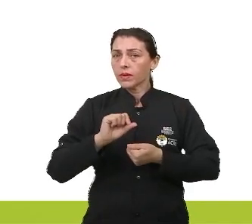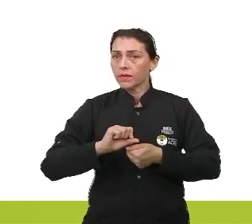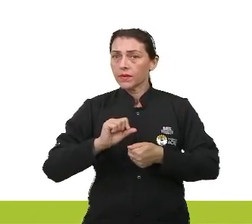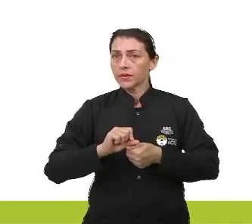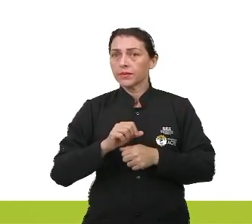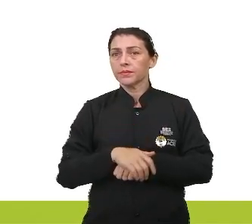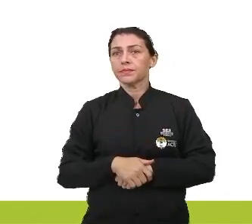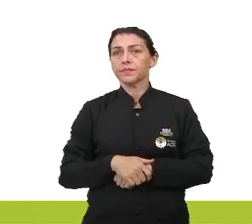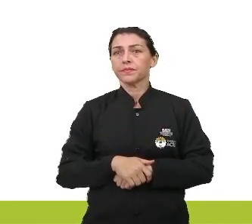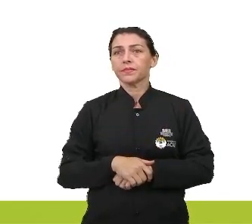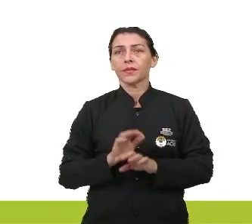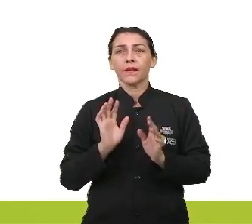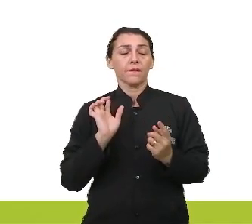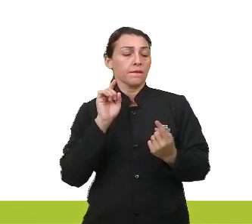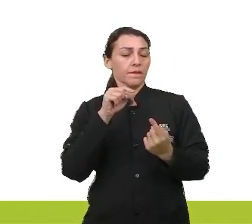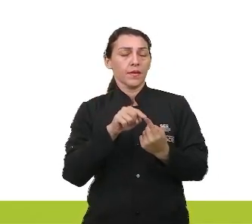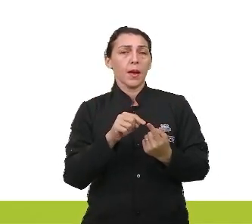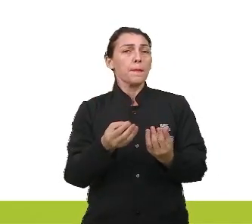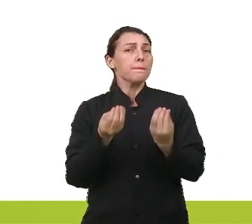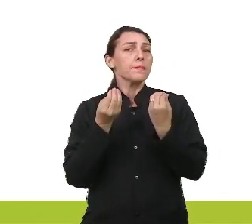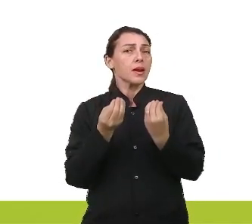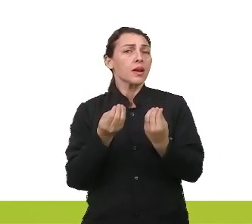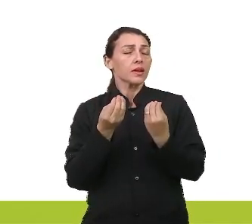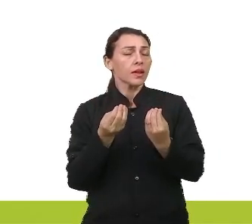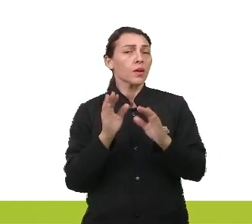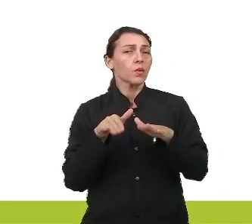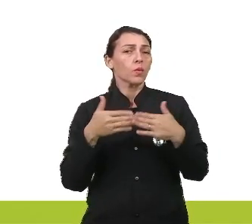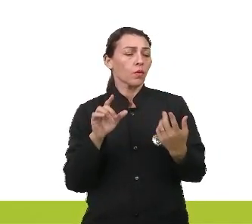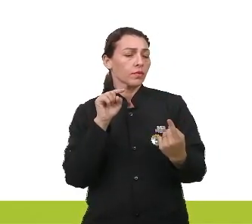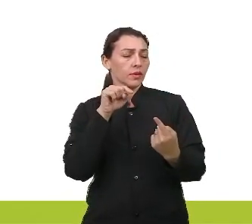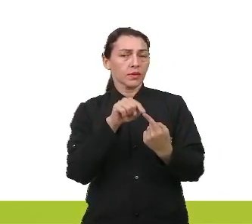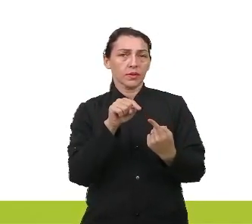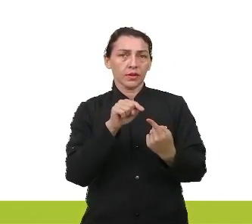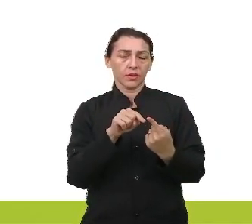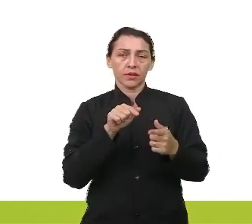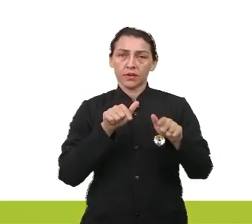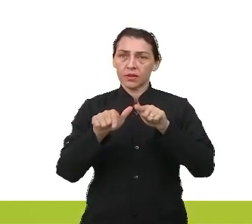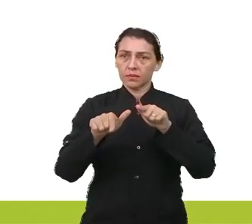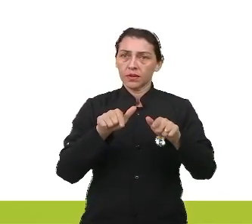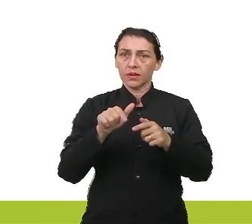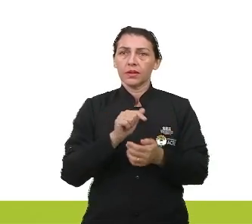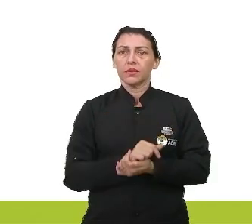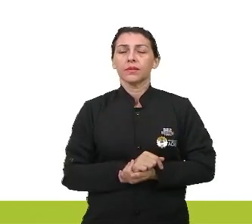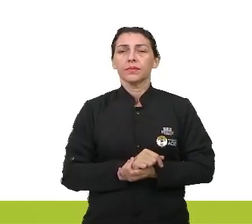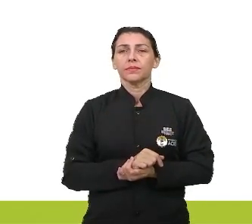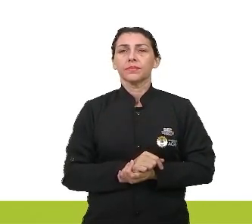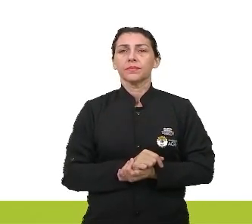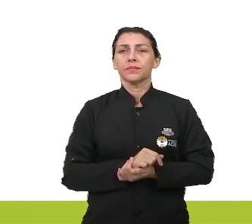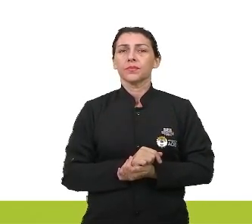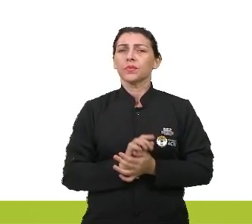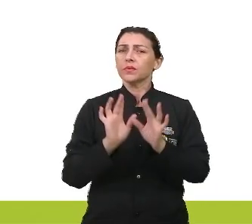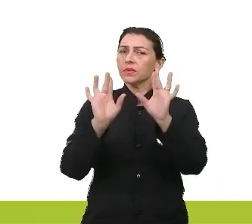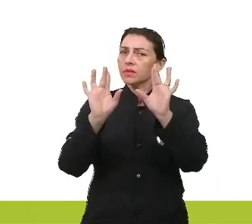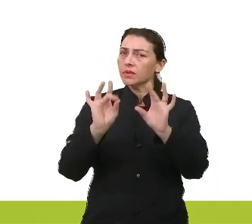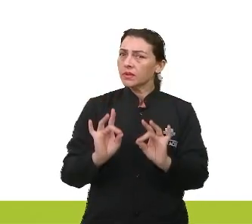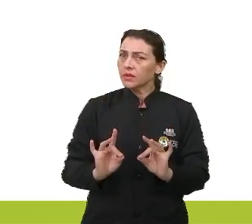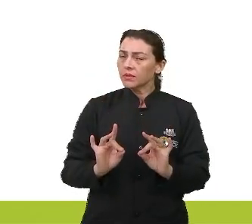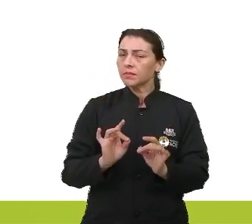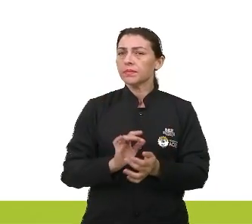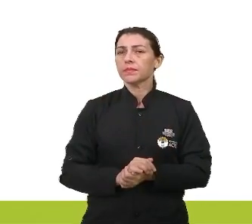feito? Finalidade, para quê? Qual é a finalidade desse trabalho? E por fim, o